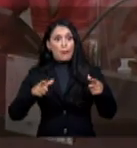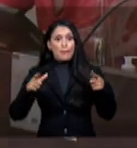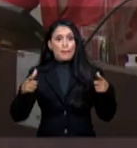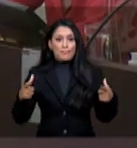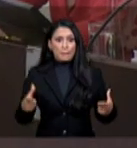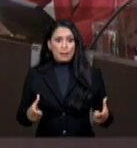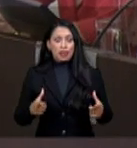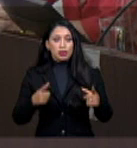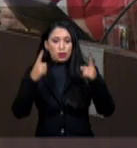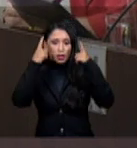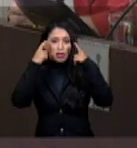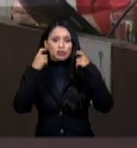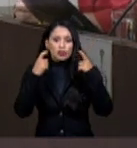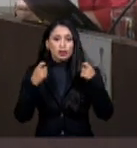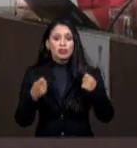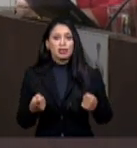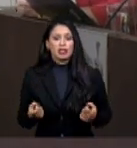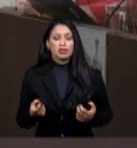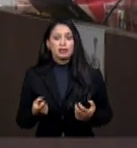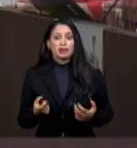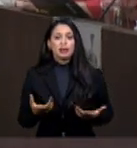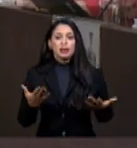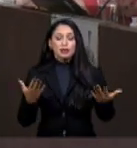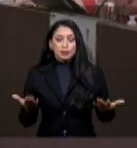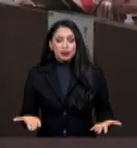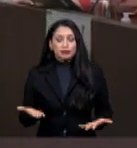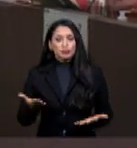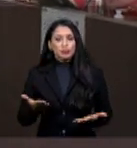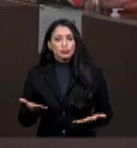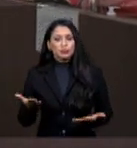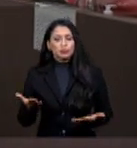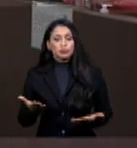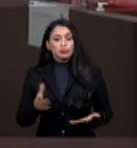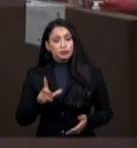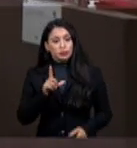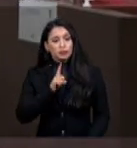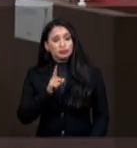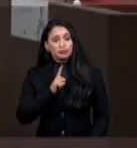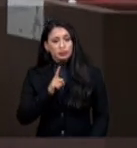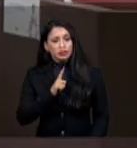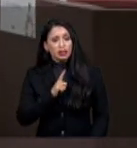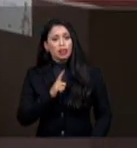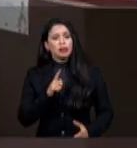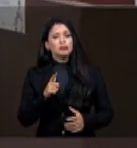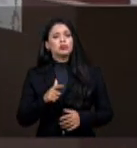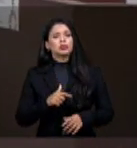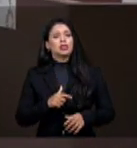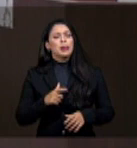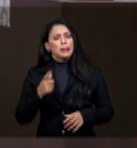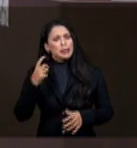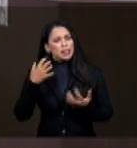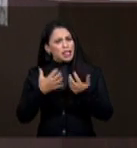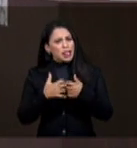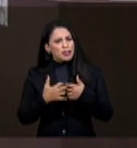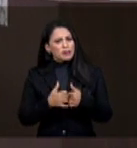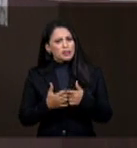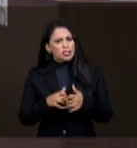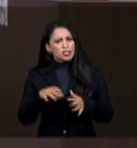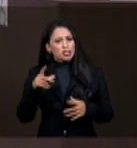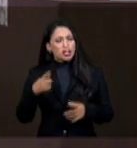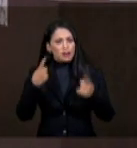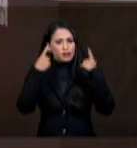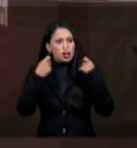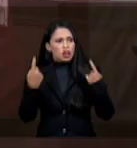apoio e proteção em todo o mundo. Temos, portanto, muito a trocar e refletir sobre a violência contra a mulher